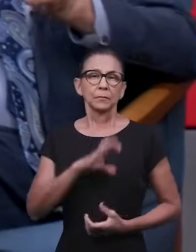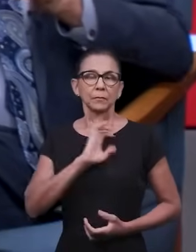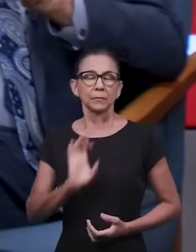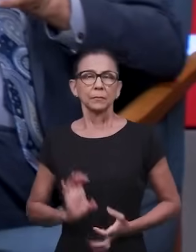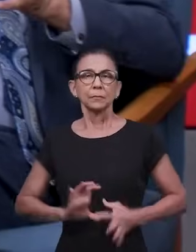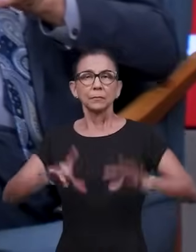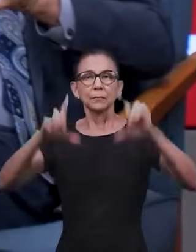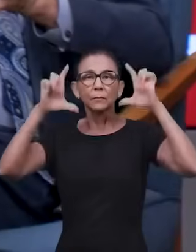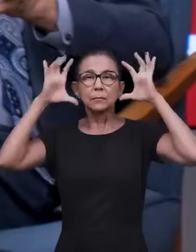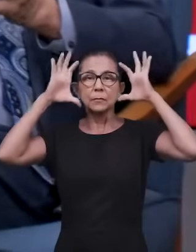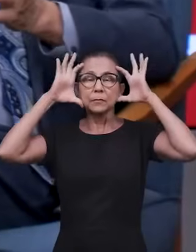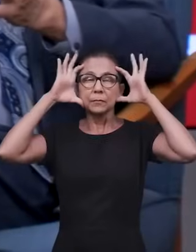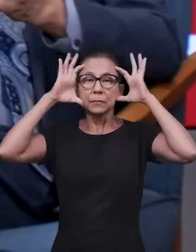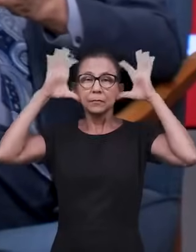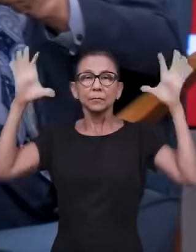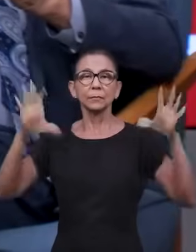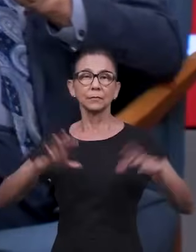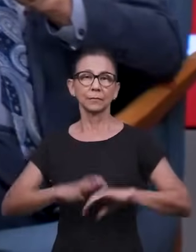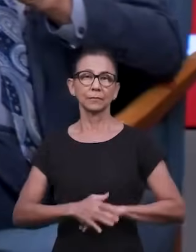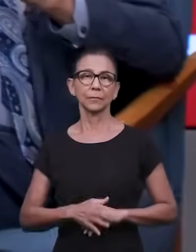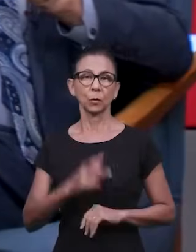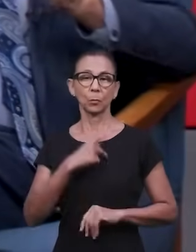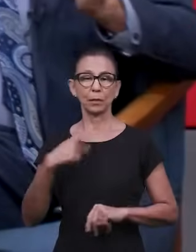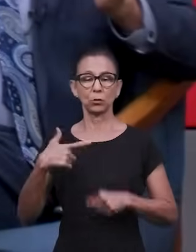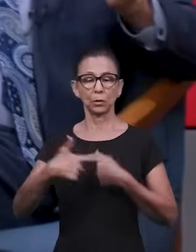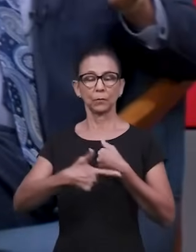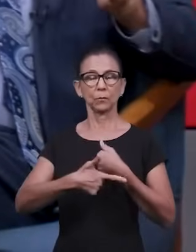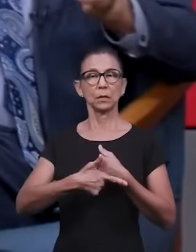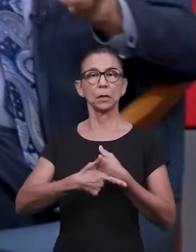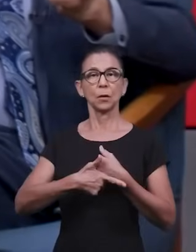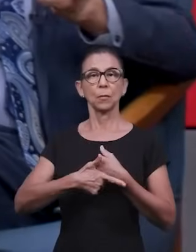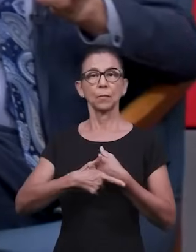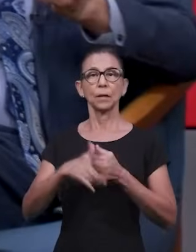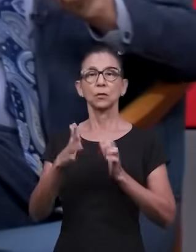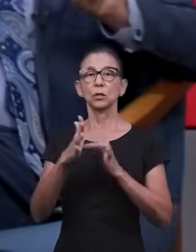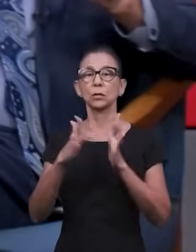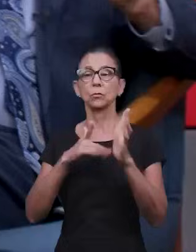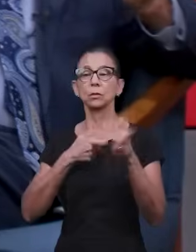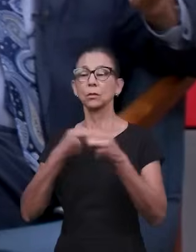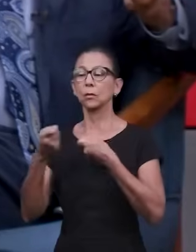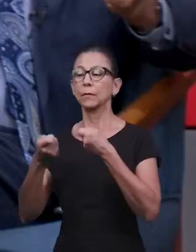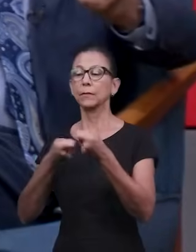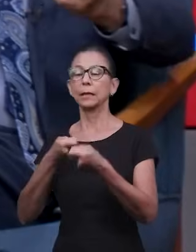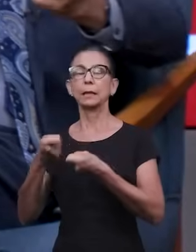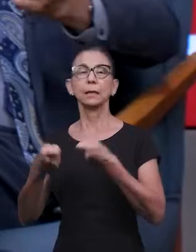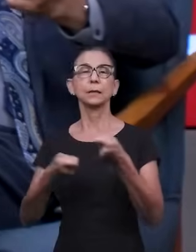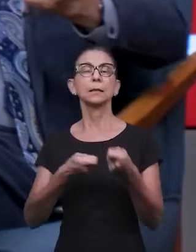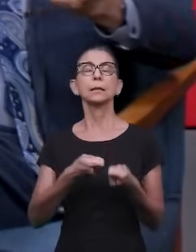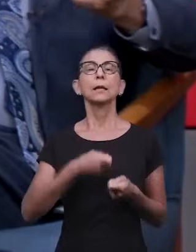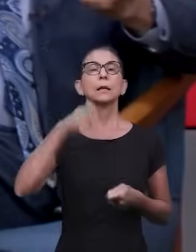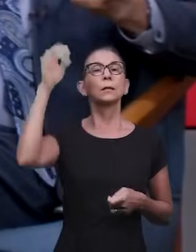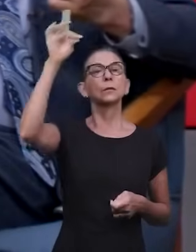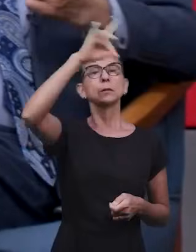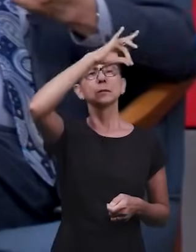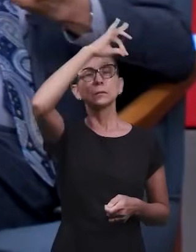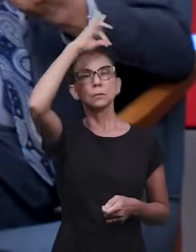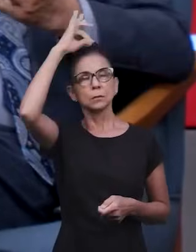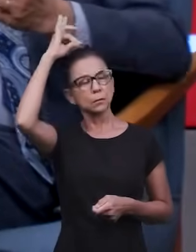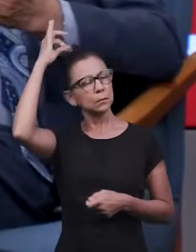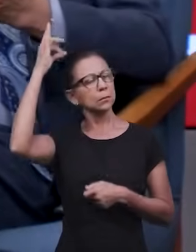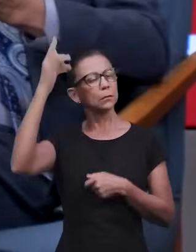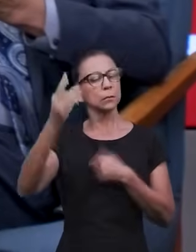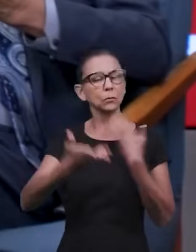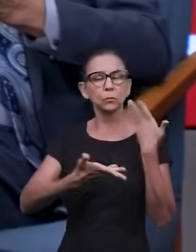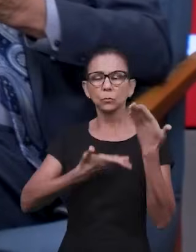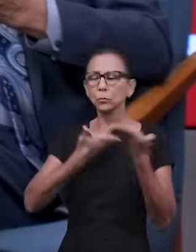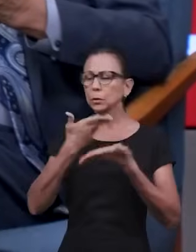os Ministérios tem funções no corpo mas o governo do cabeça e o espírito que coordena tudo